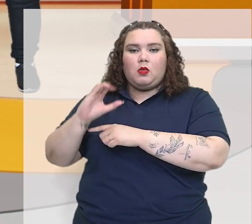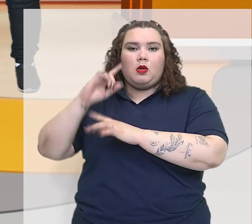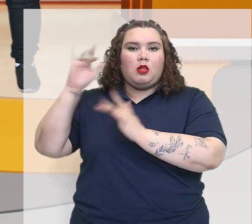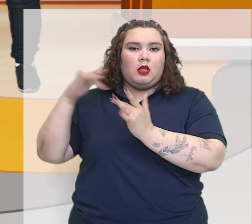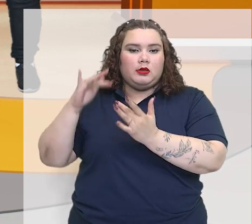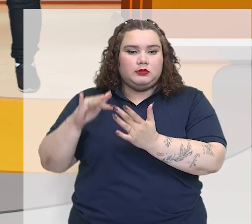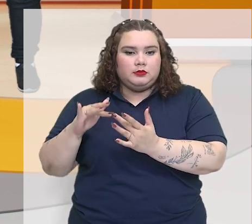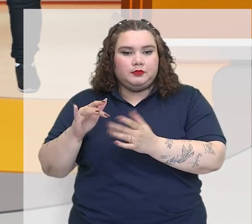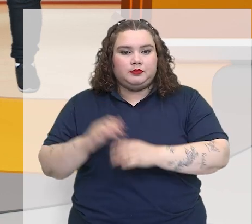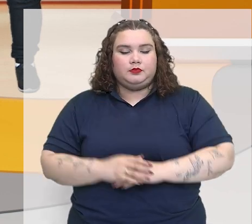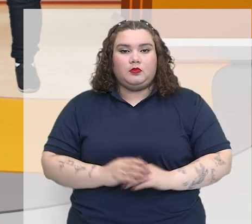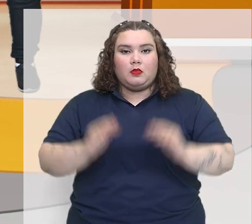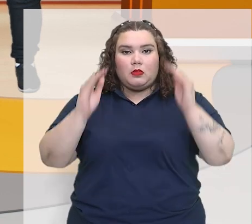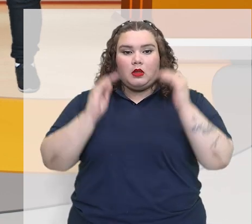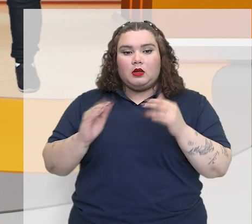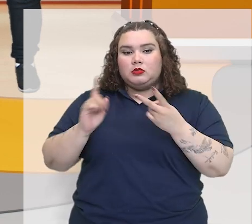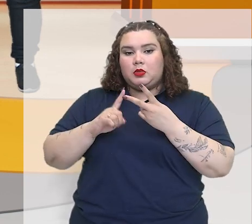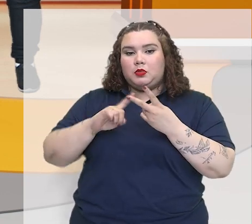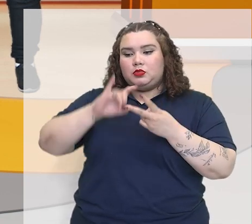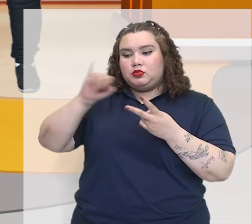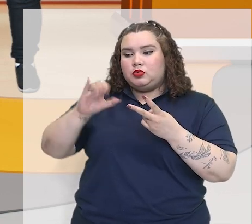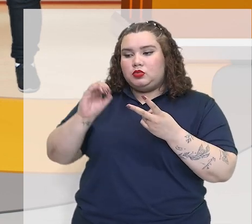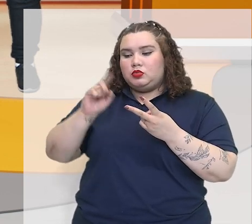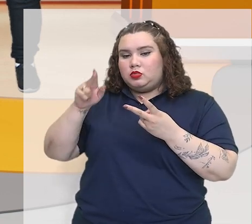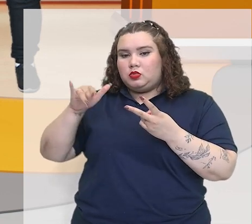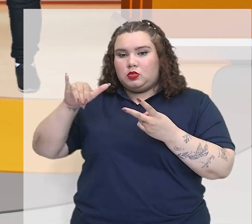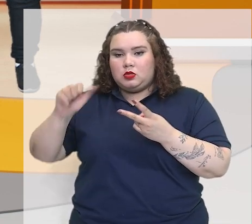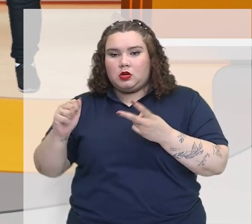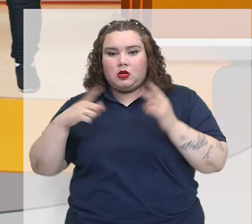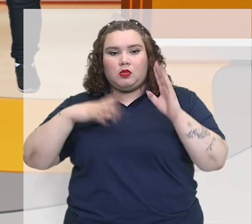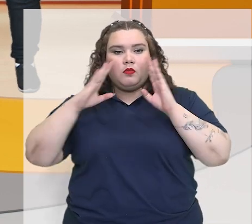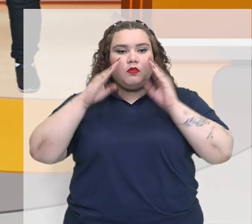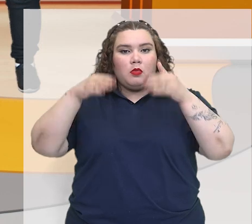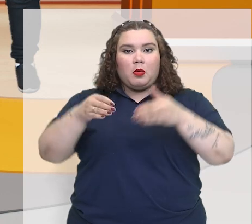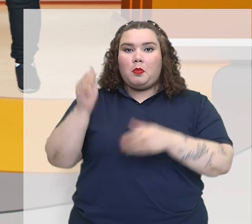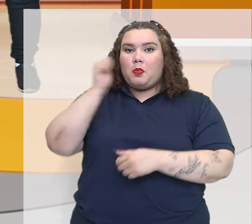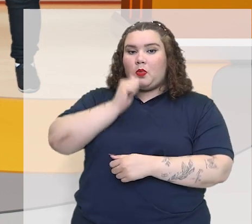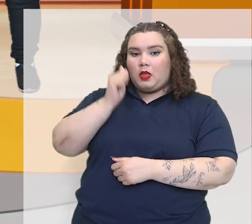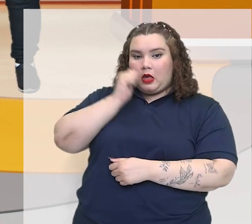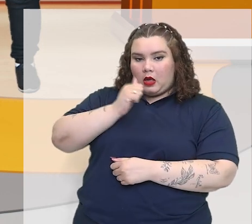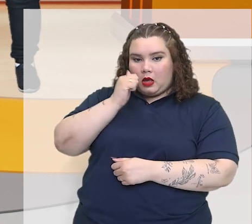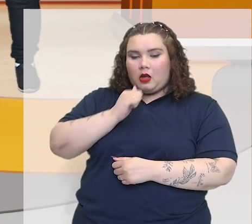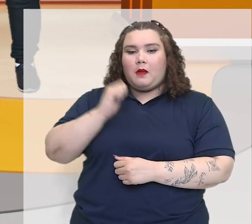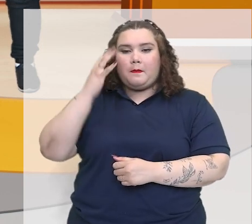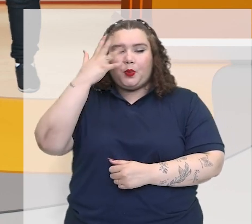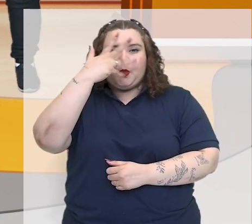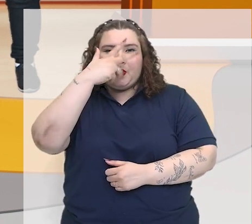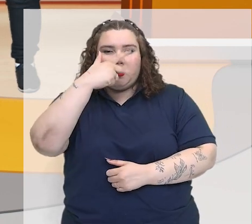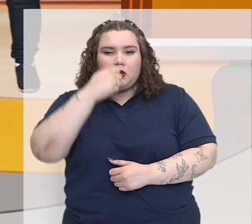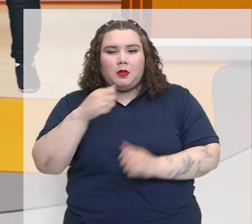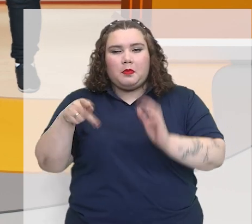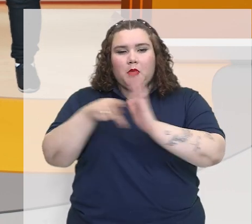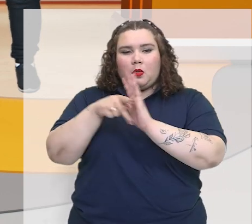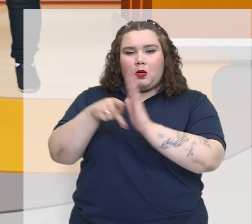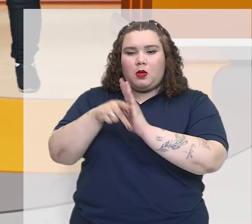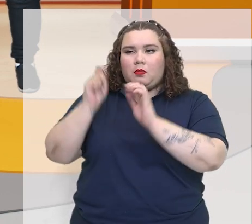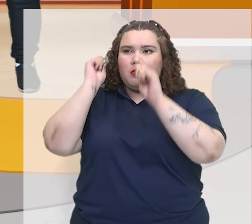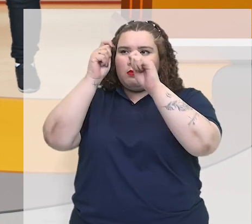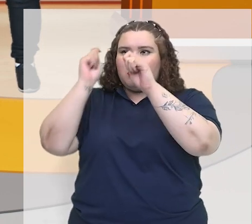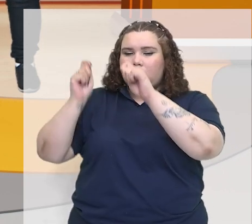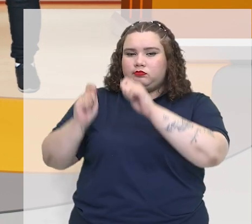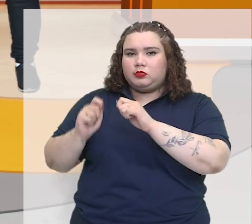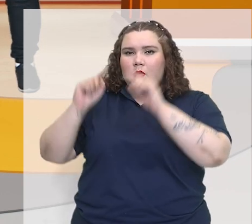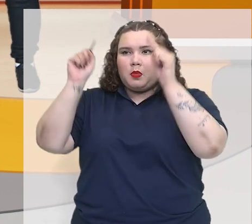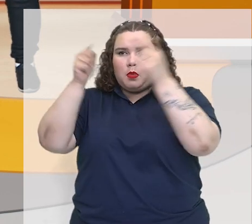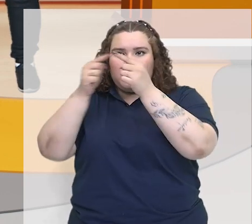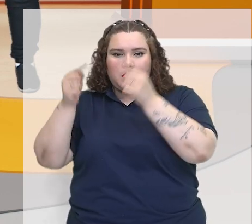neoclássicas. Nós temos então a coluna jônica, possui caráter voltado ao sexo feminino, voltada à beleza suave da coluna,